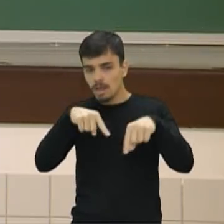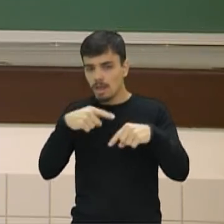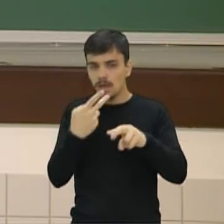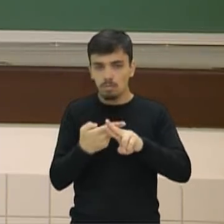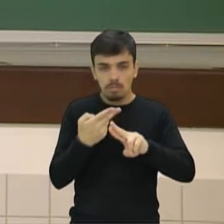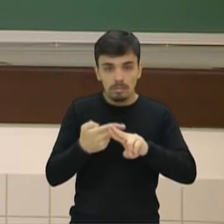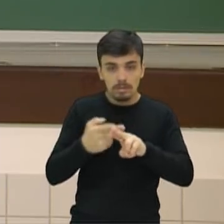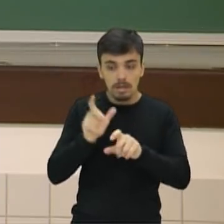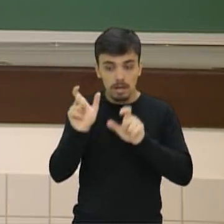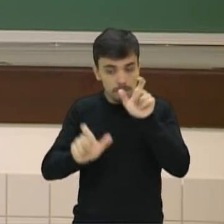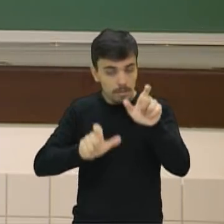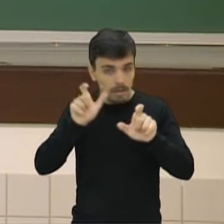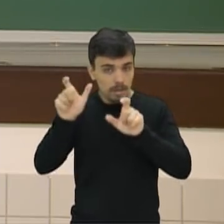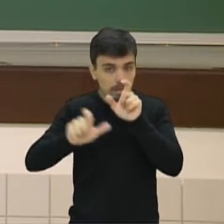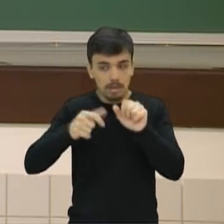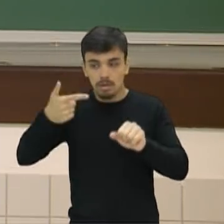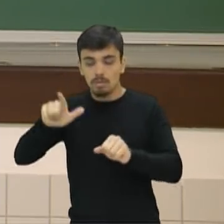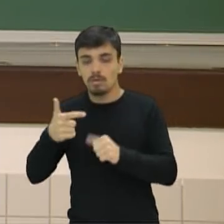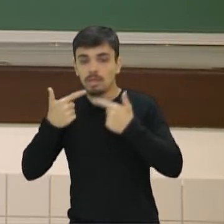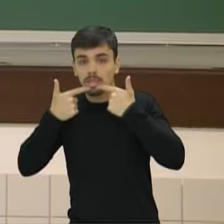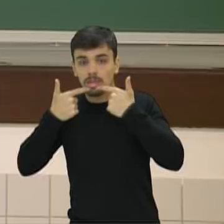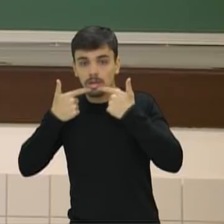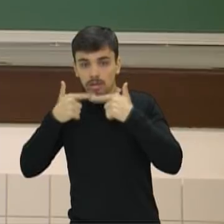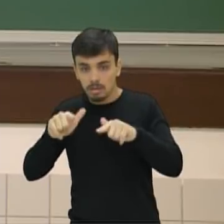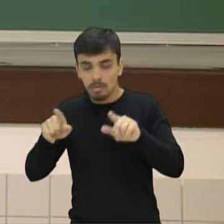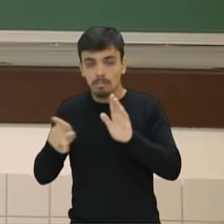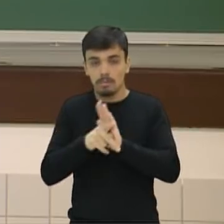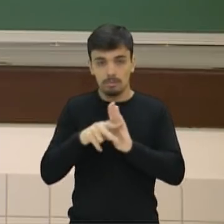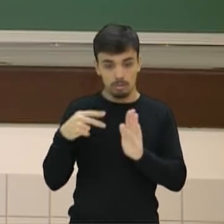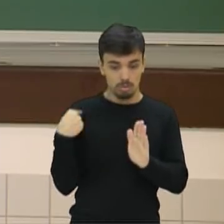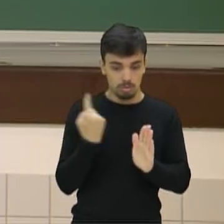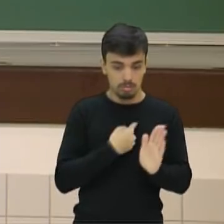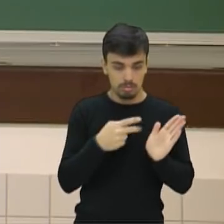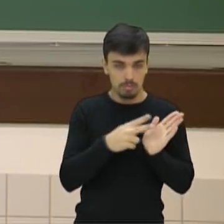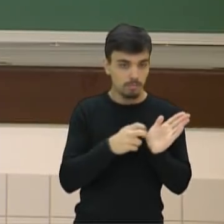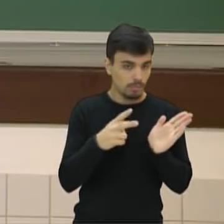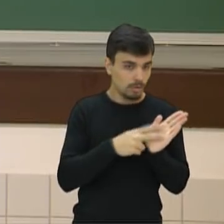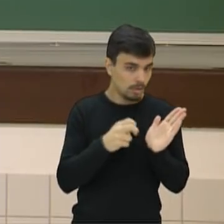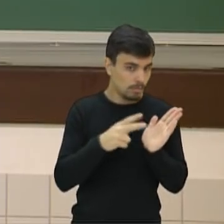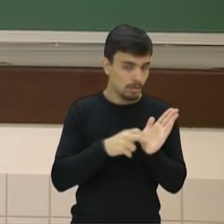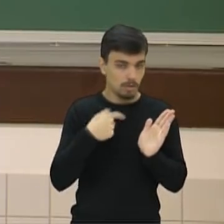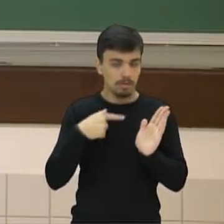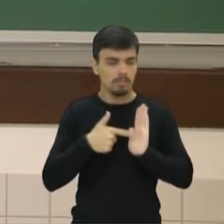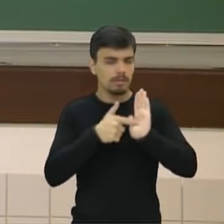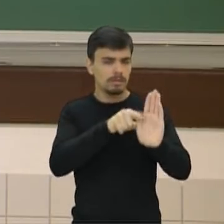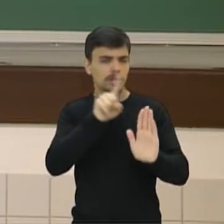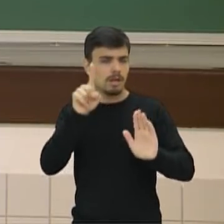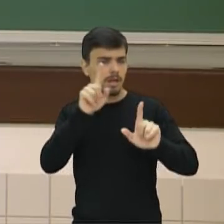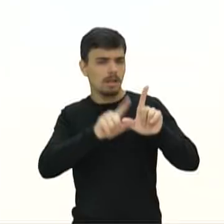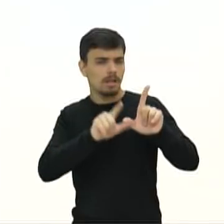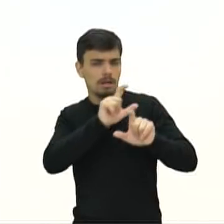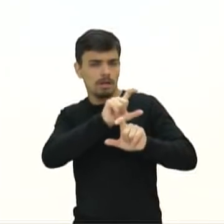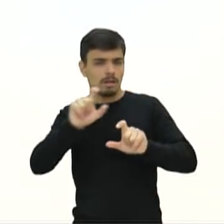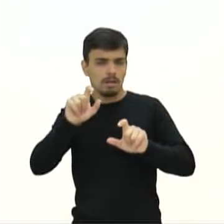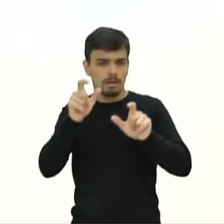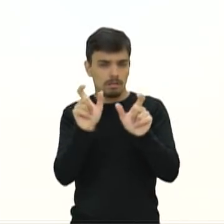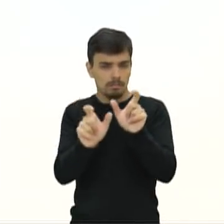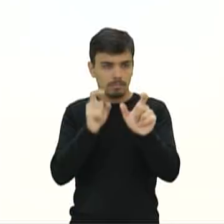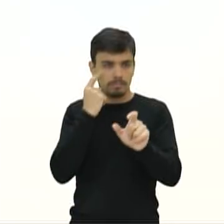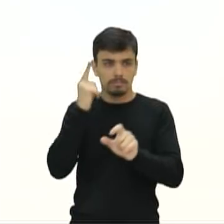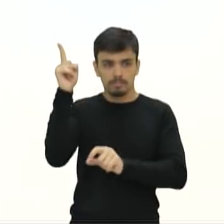as palavras em outra língua no nosso vocabulário. Se eu te apresento essas palavrinhas aqui, ó, for